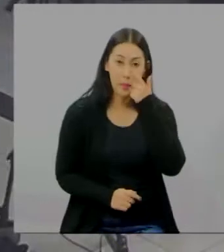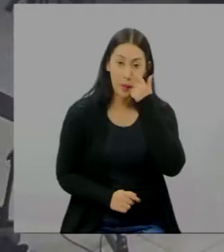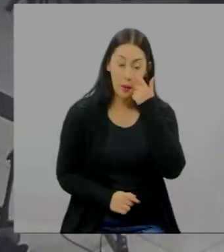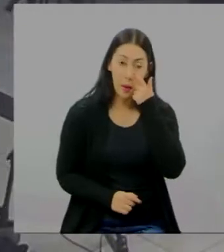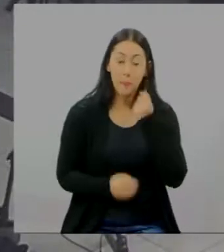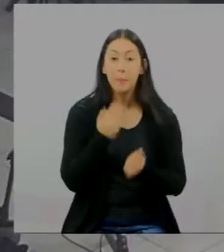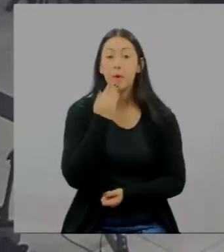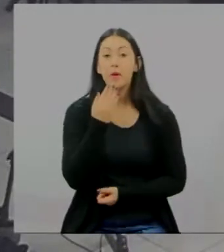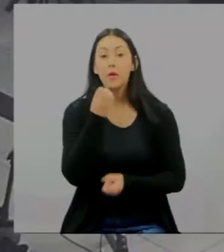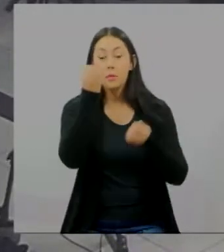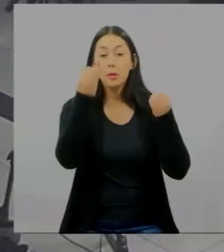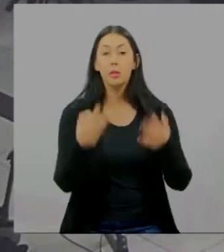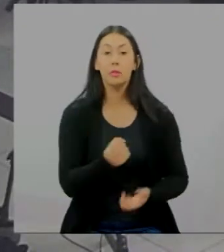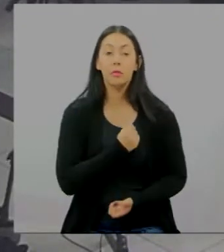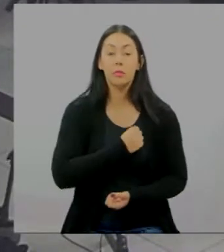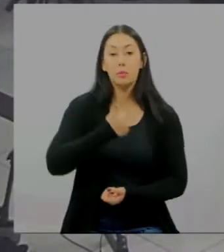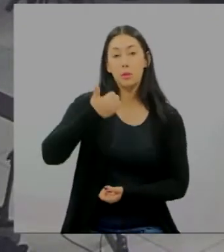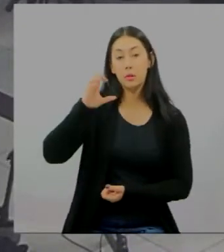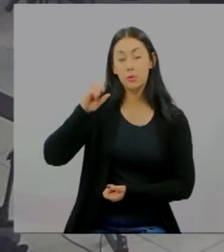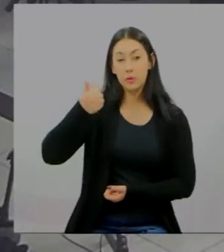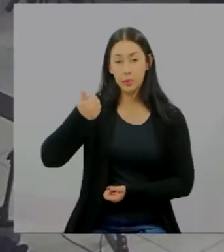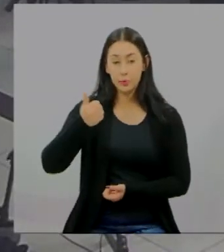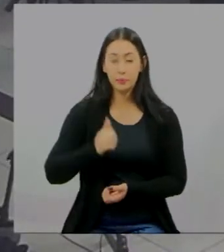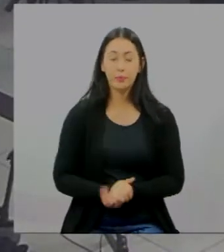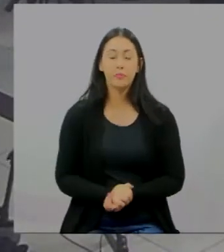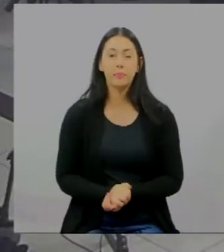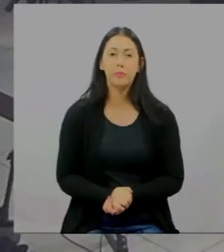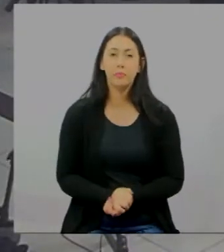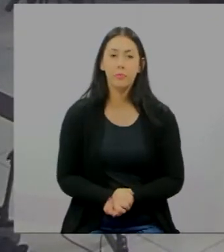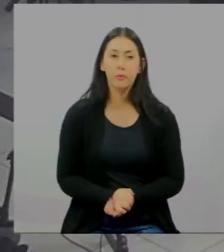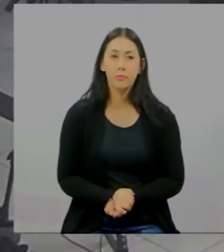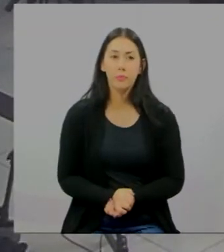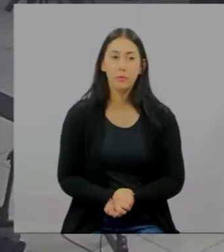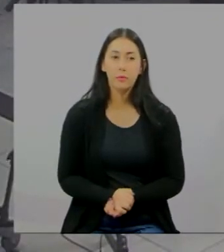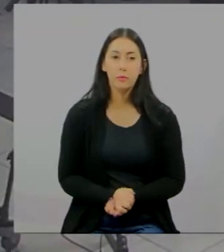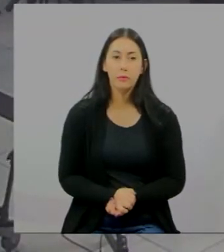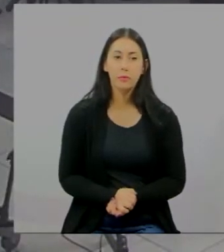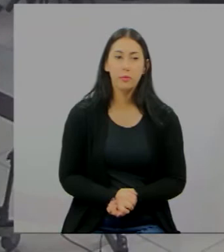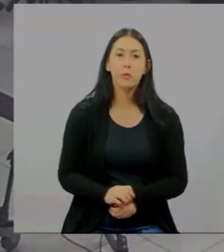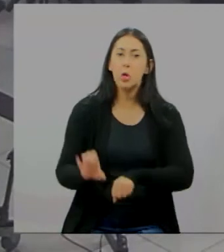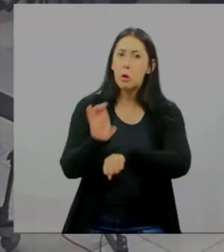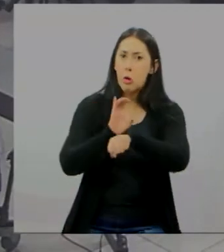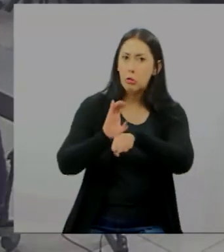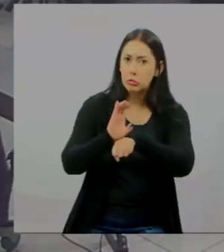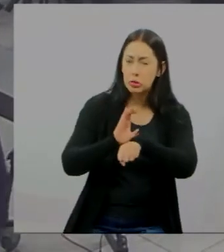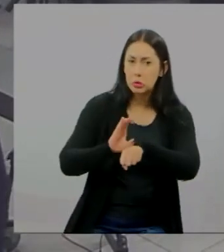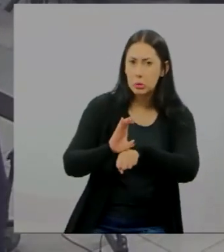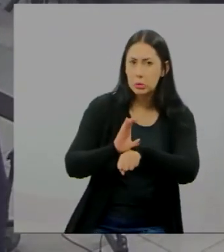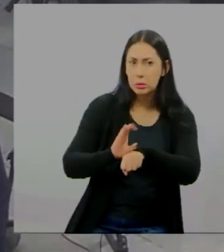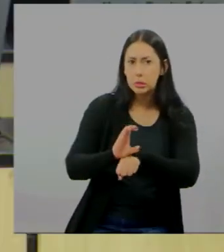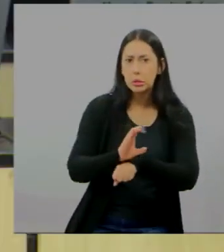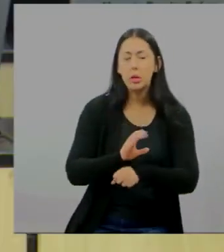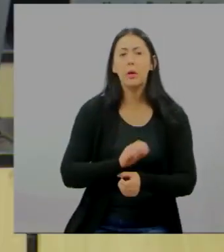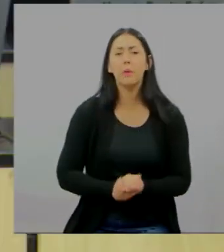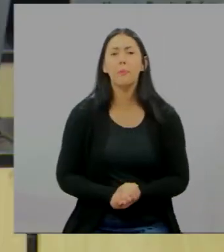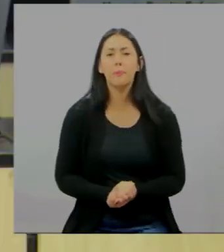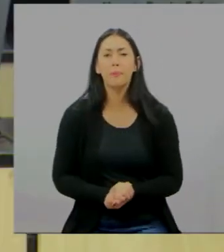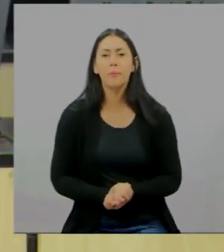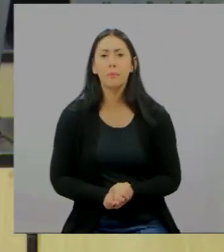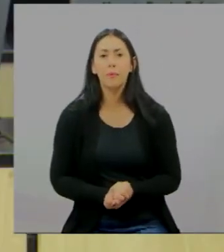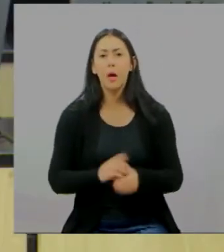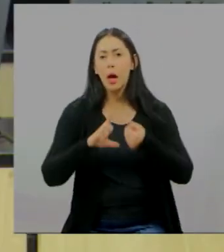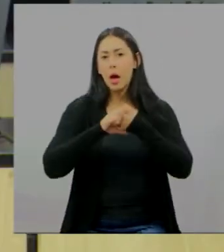Pedido de informação número 101. Considerando que a Constituição da República Federativa do Brasil, em seu artigo